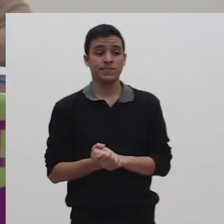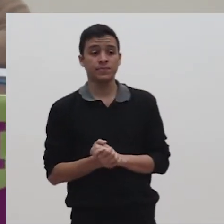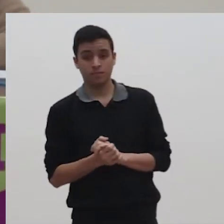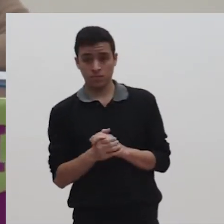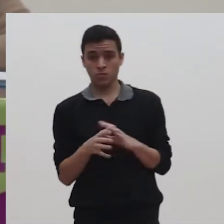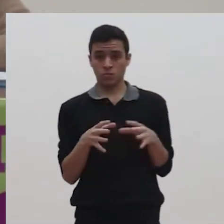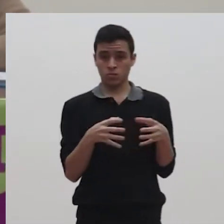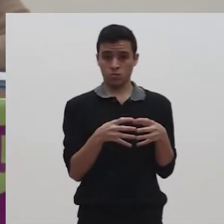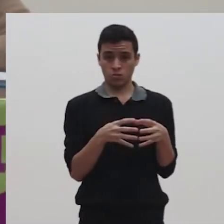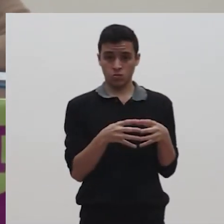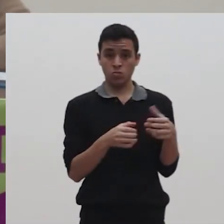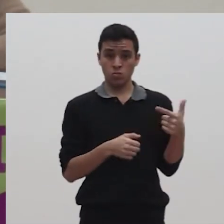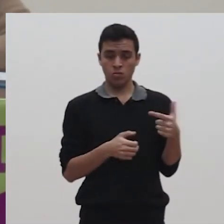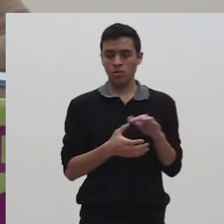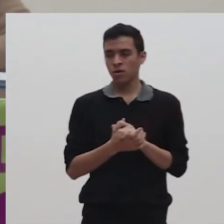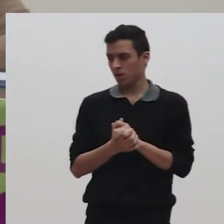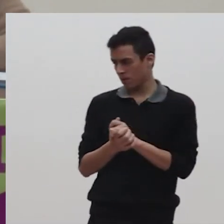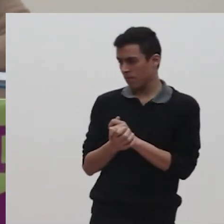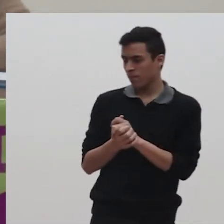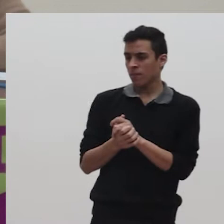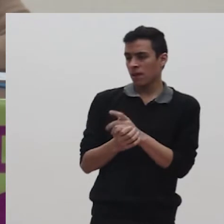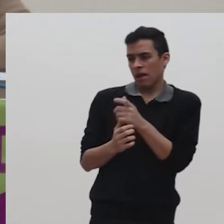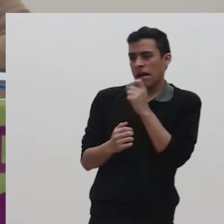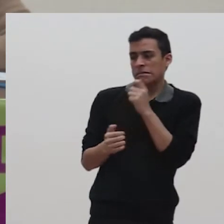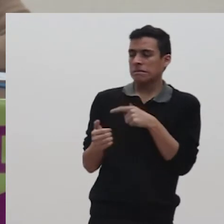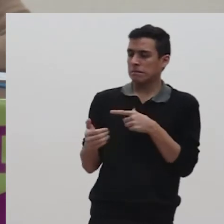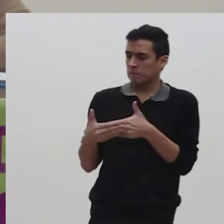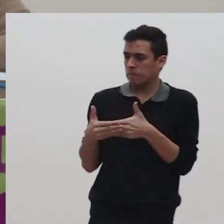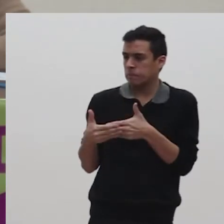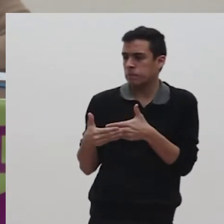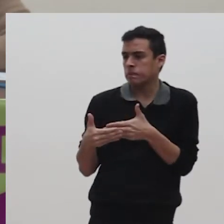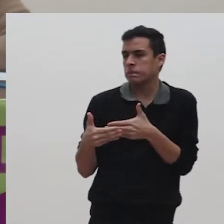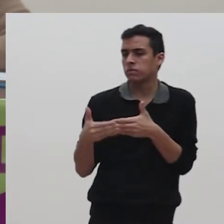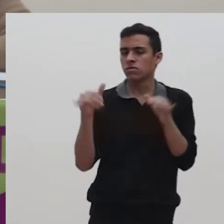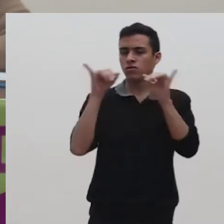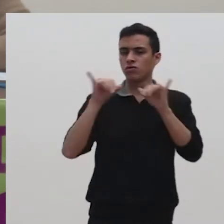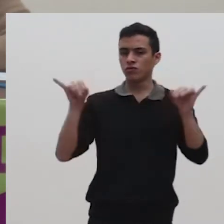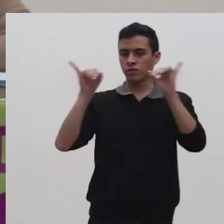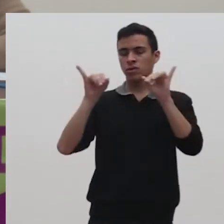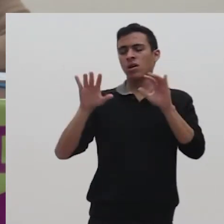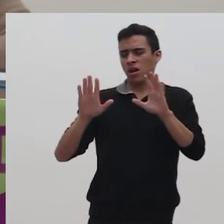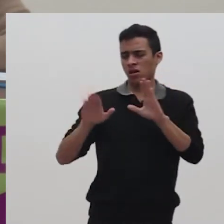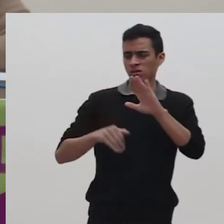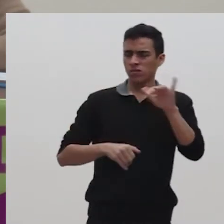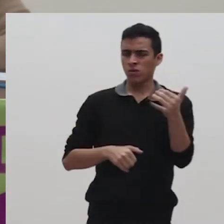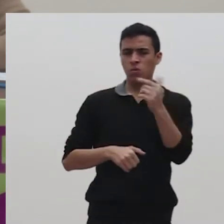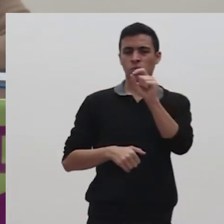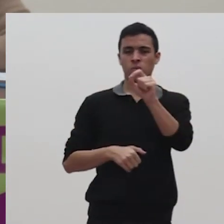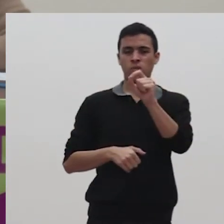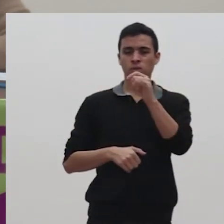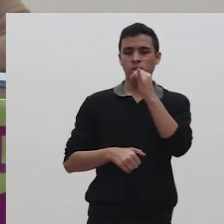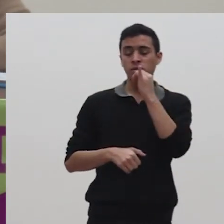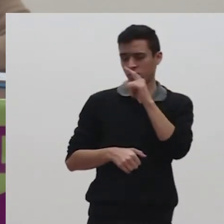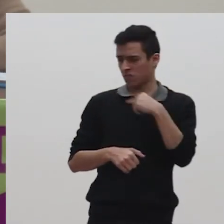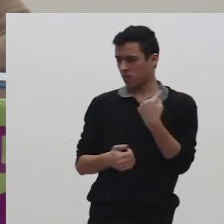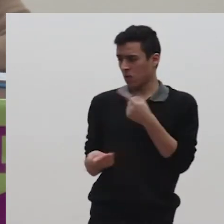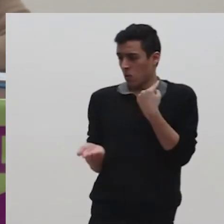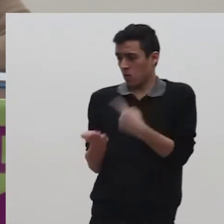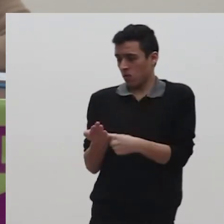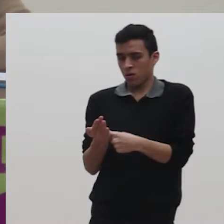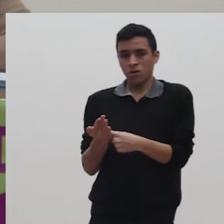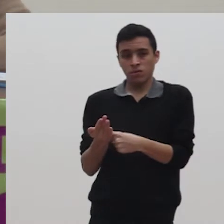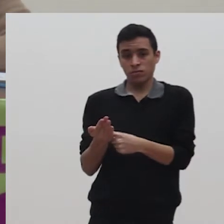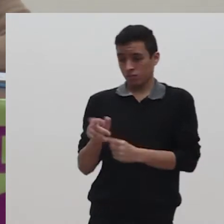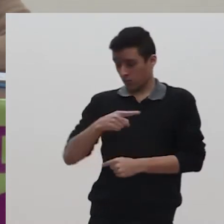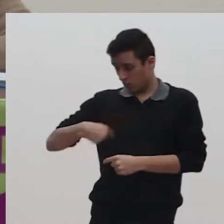Eu queria... Tem muita campanha ainda pela frente, professor André, muita campanha. Então, eu queria já fazer um pacto. Vamos combinar